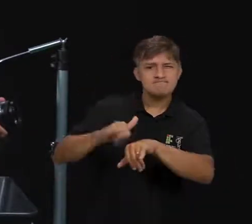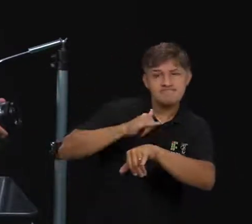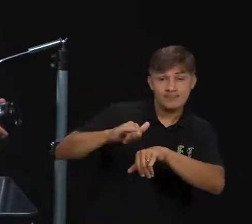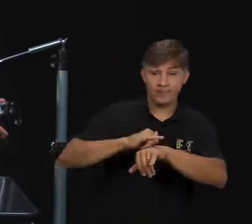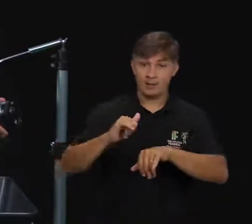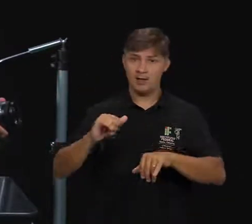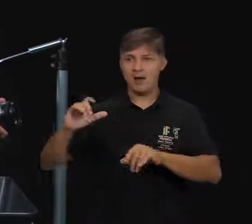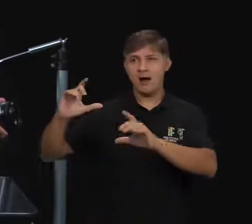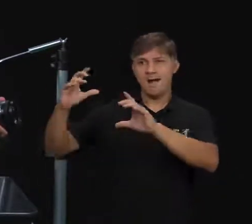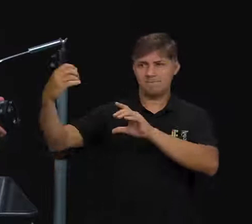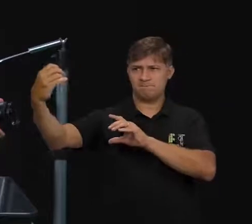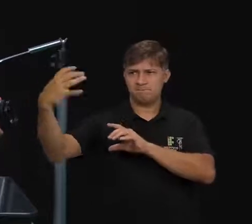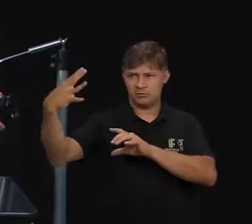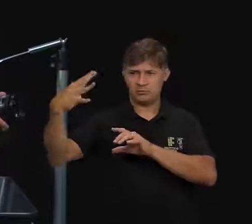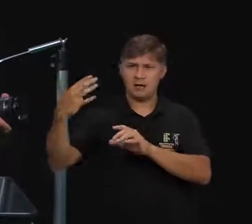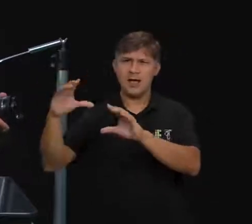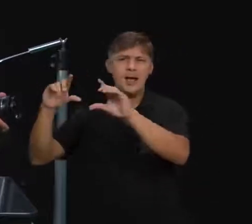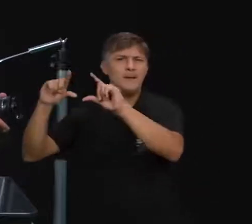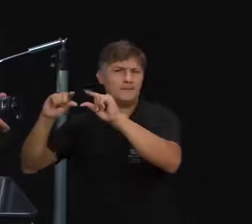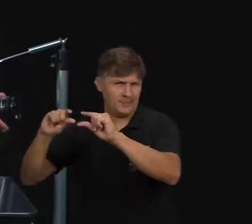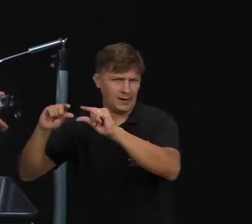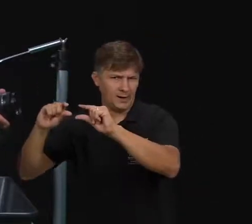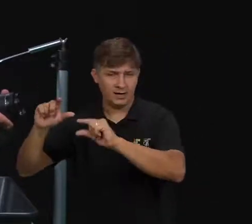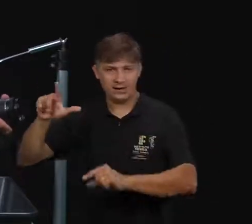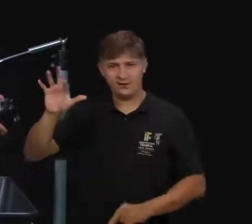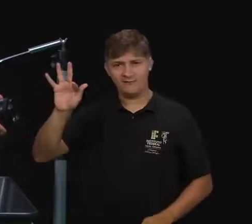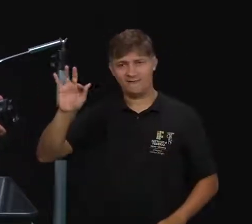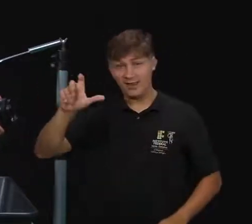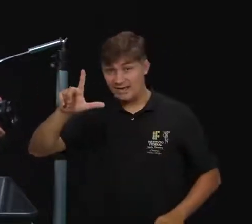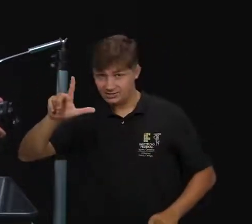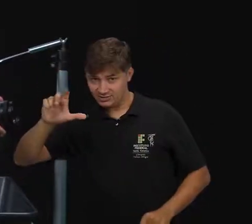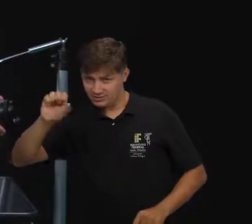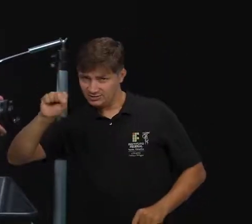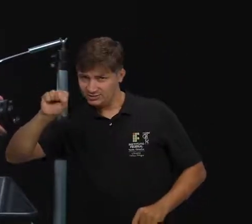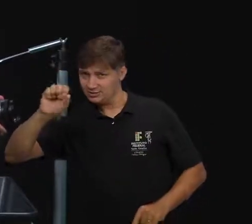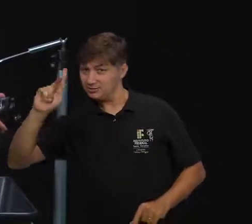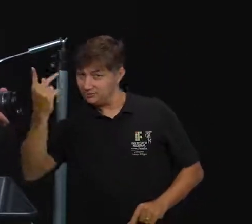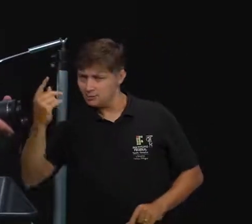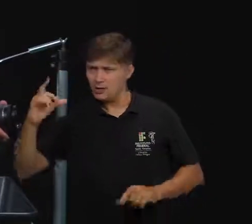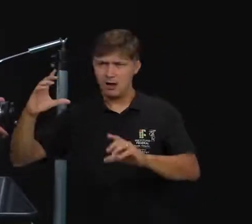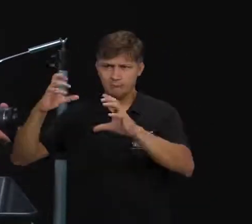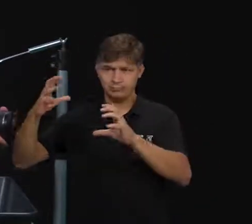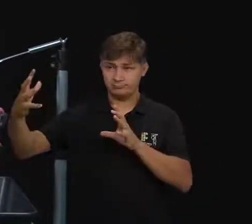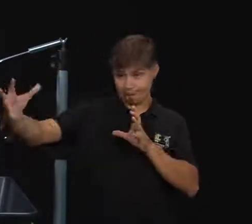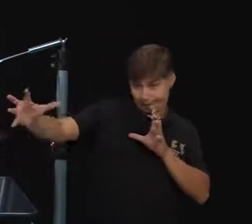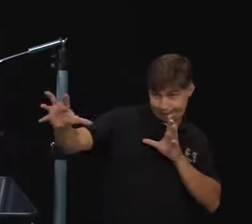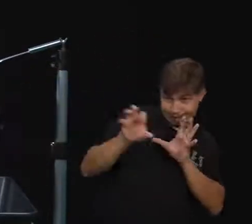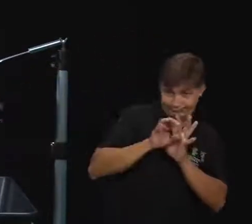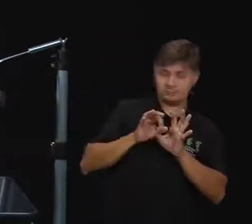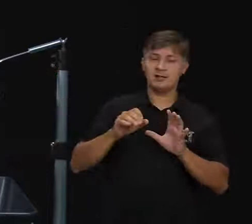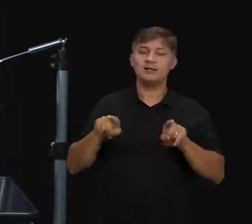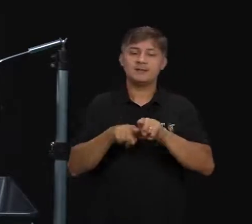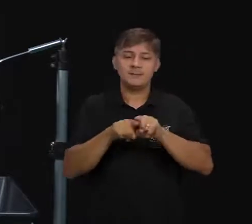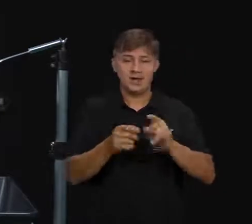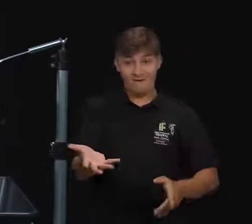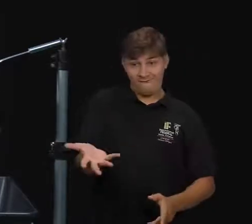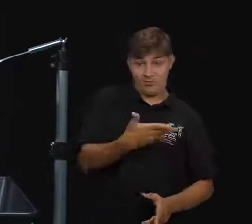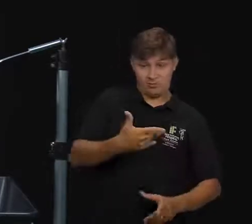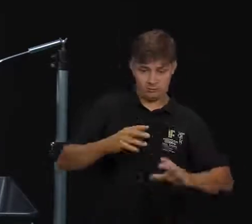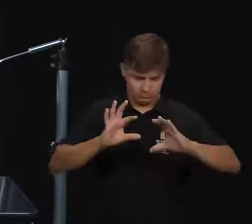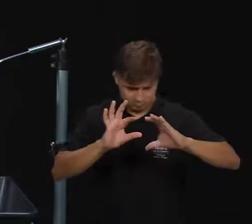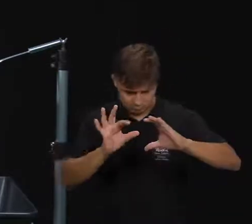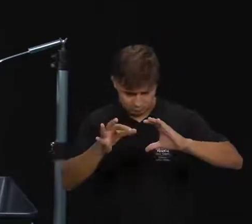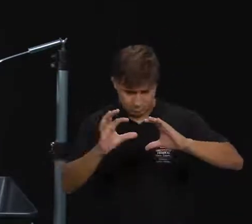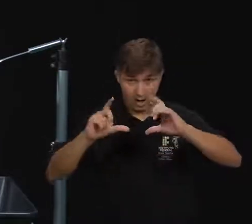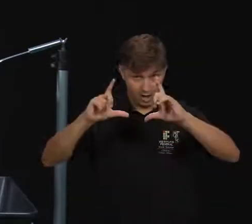eu coloco a carga mínima, que quando disparar ela logo some e eu tenho uma qualidade melhor, um congelamento melhor. Combinado, claro, com